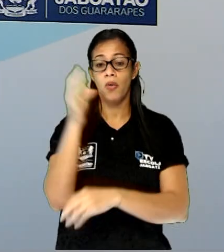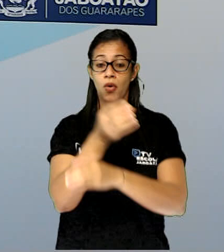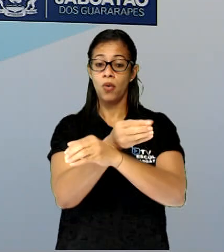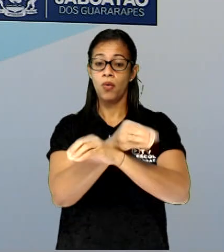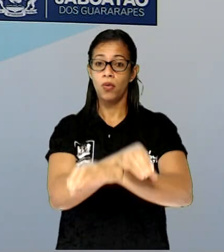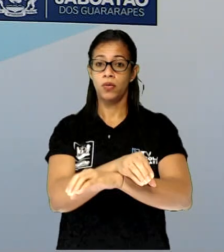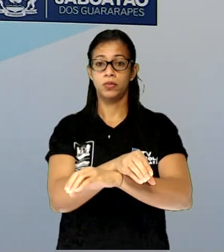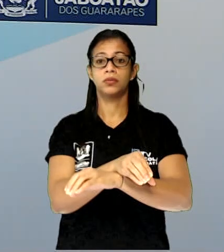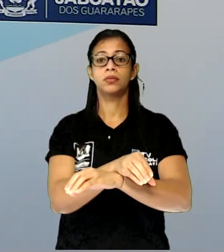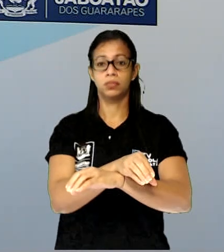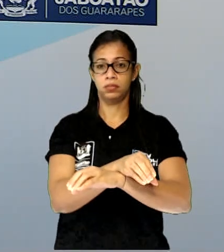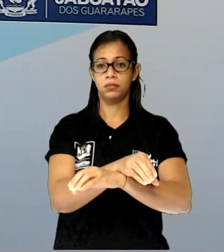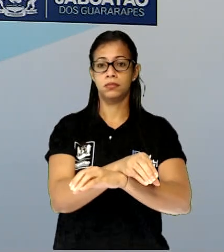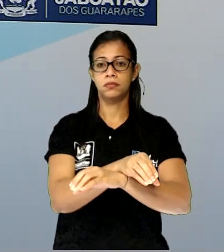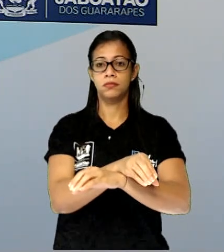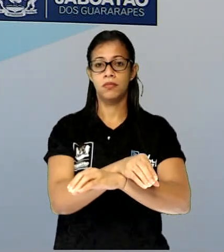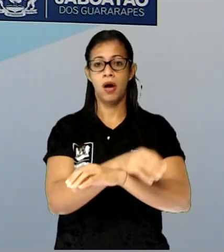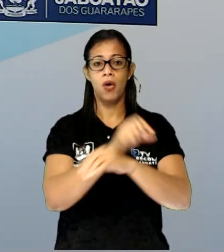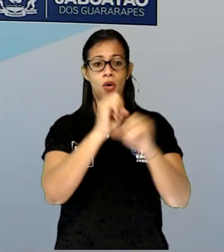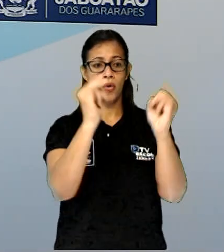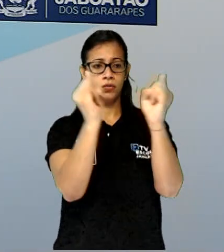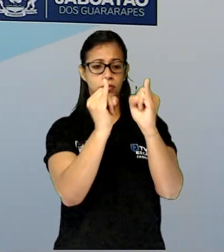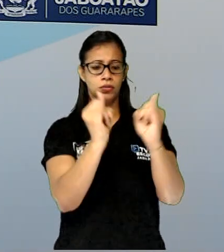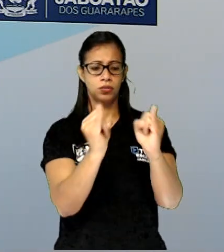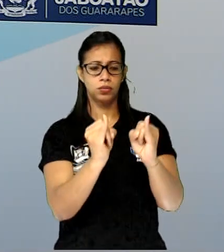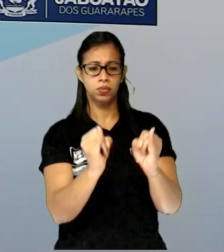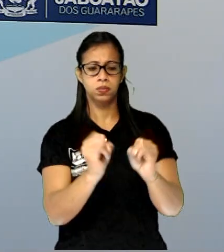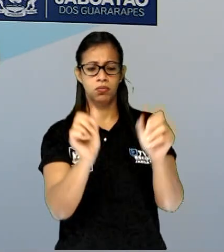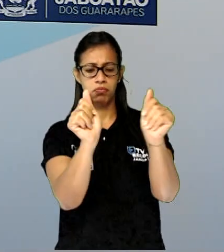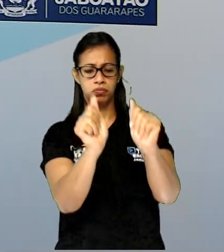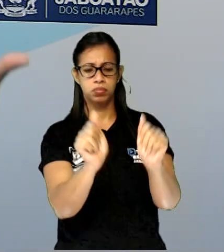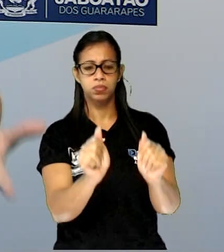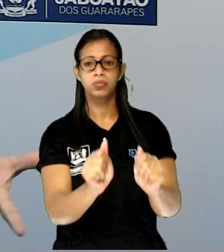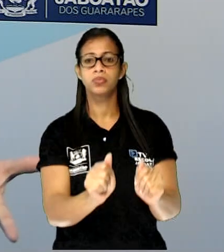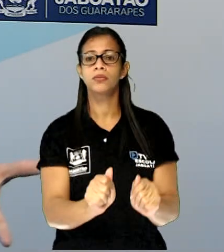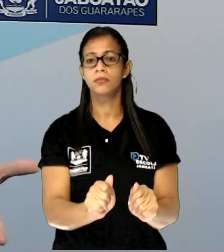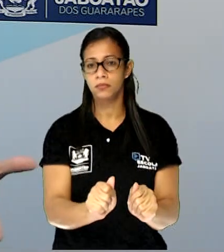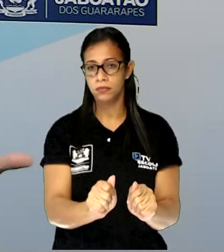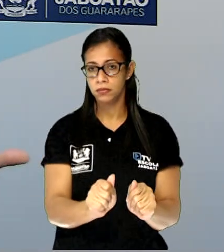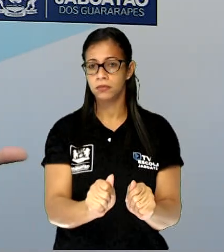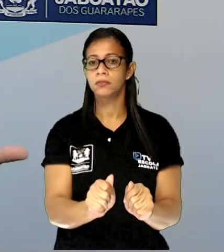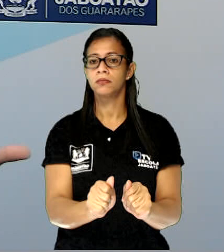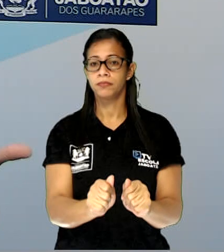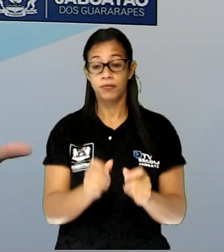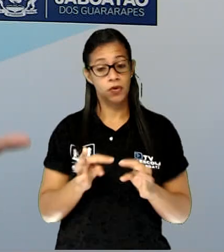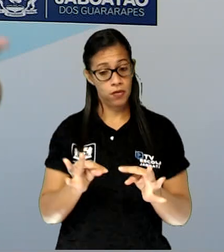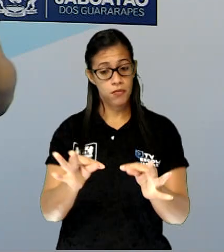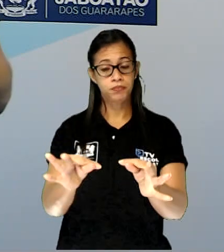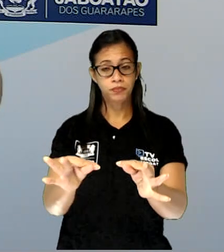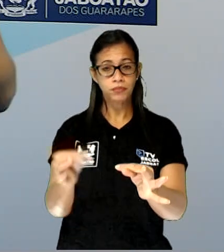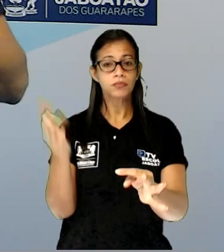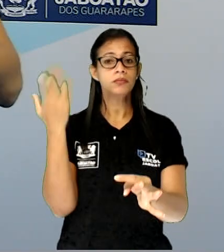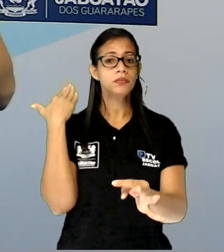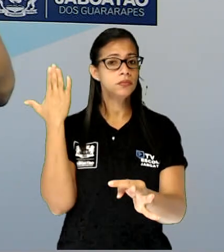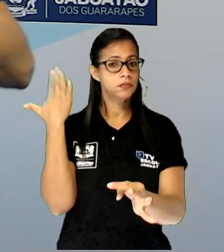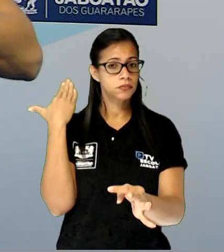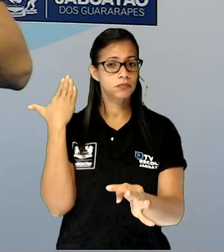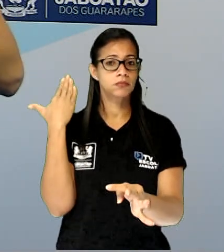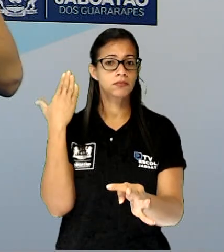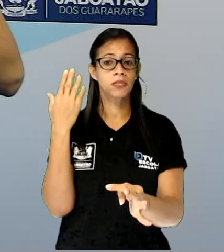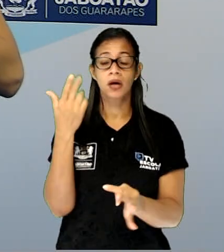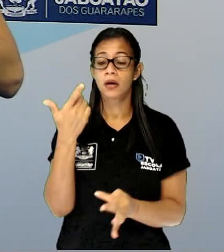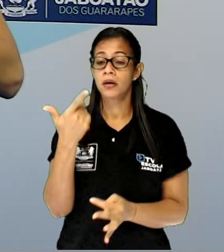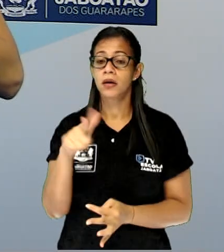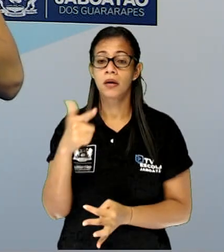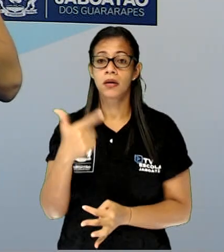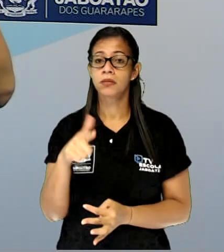para esculpir, né, para fazer uma escultura, isso é a tecnologia daquele momento. Eles não tinham as ferramentas